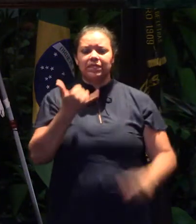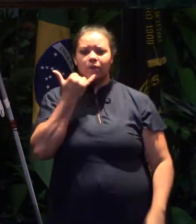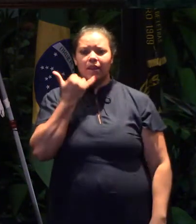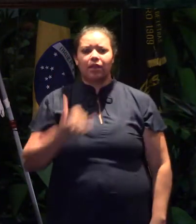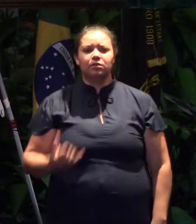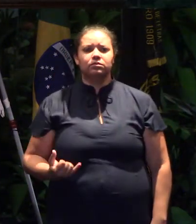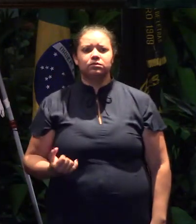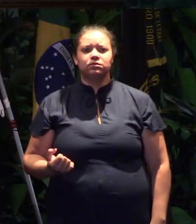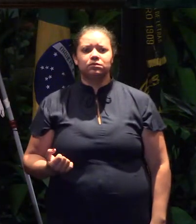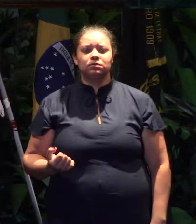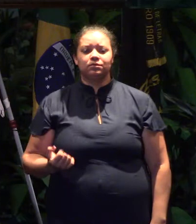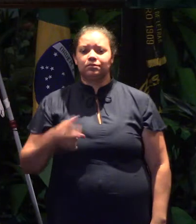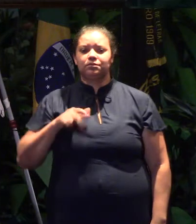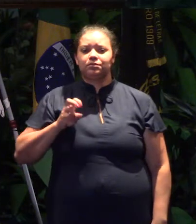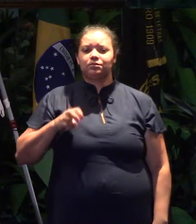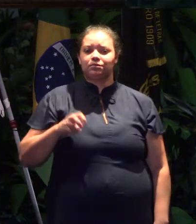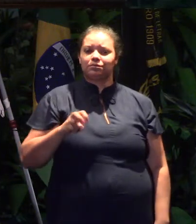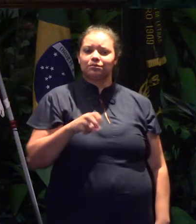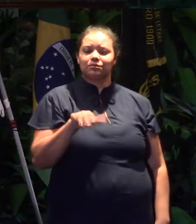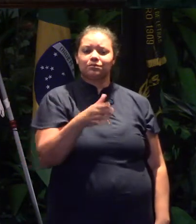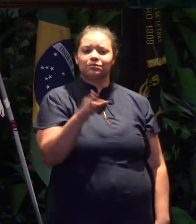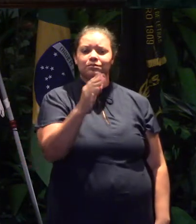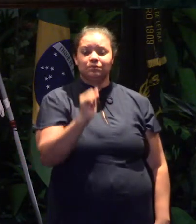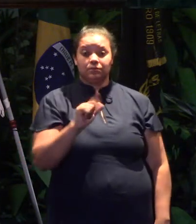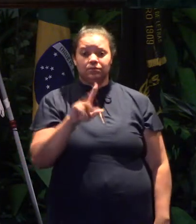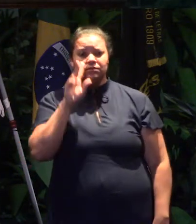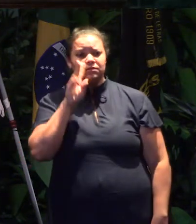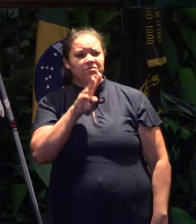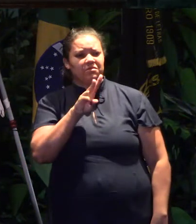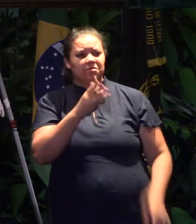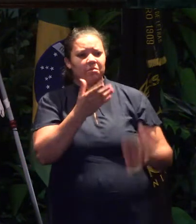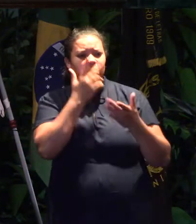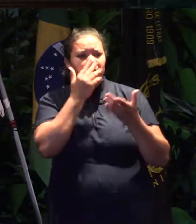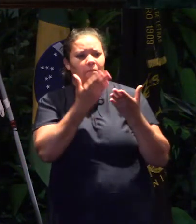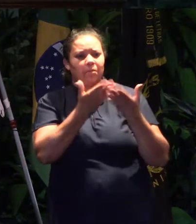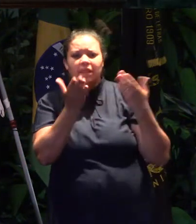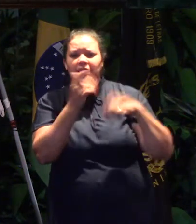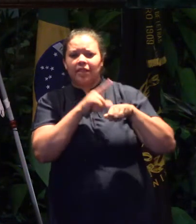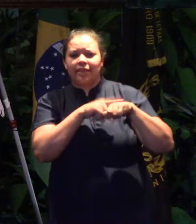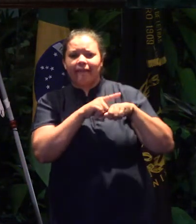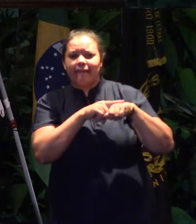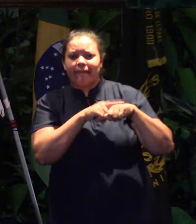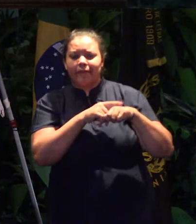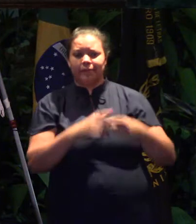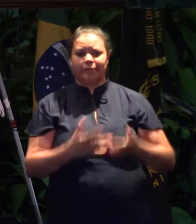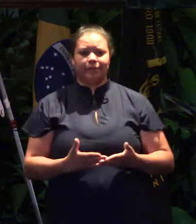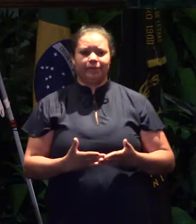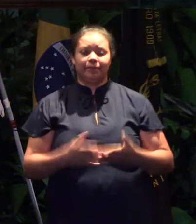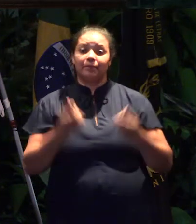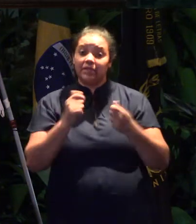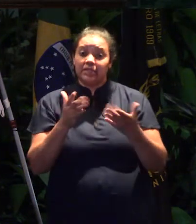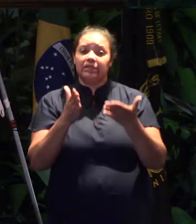mãos. Esse, em geral, é tido como alguém que está perdendo tempo mergulhado em conteúdos menos nobres do que um